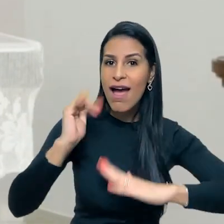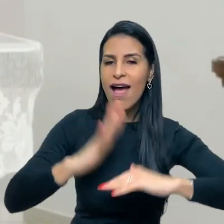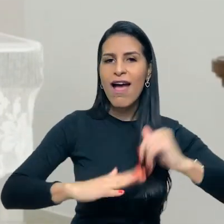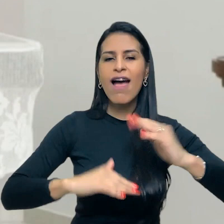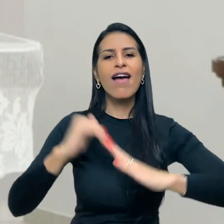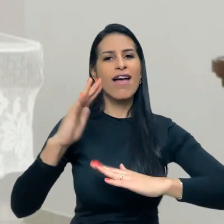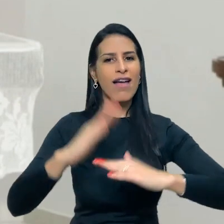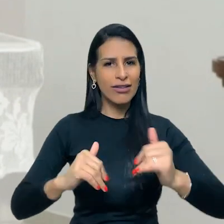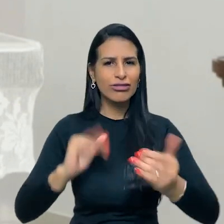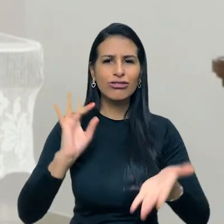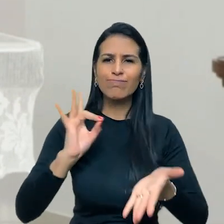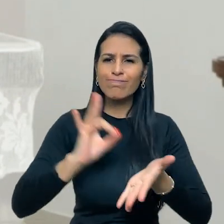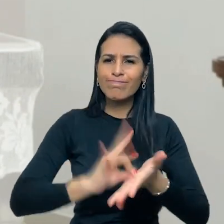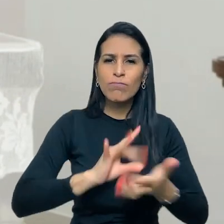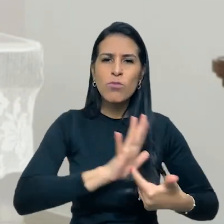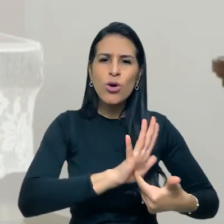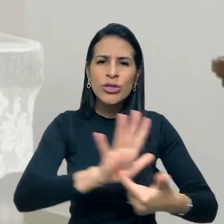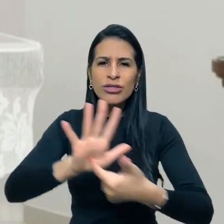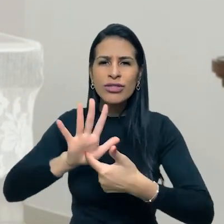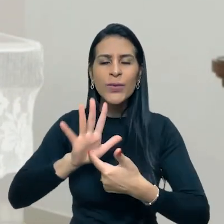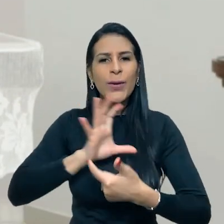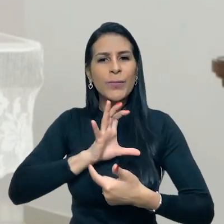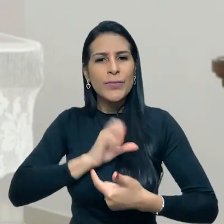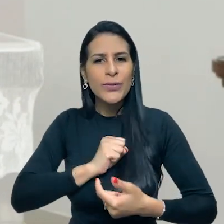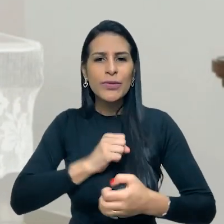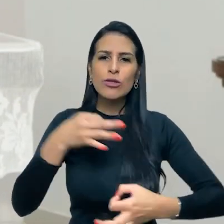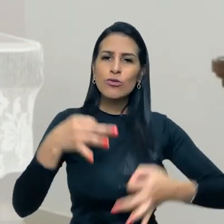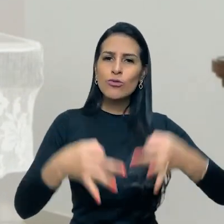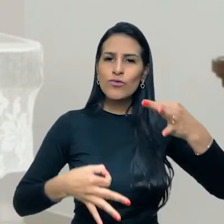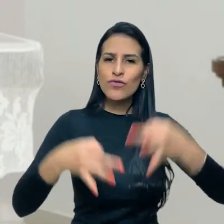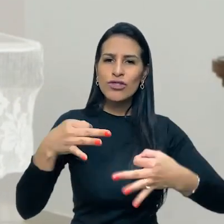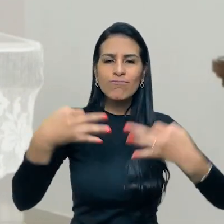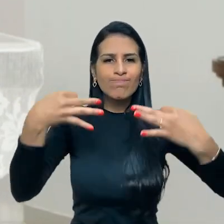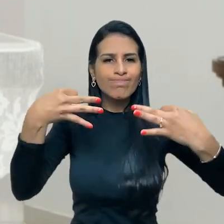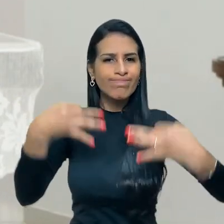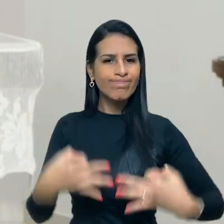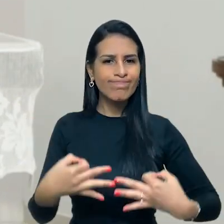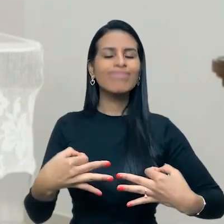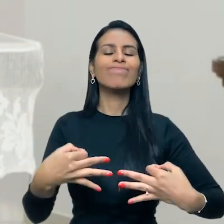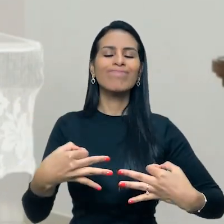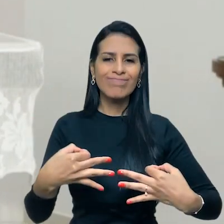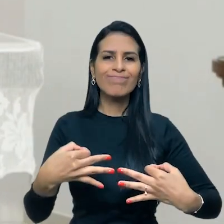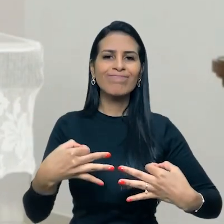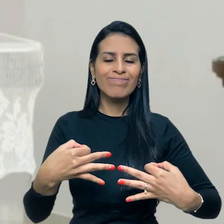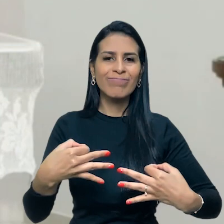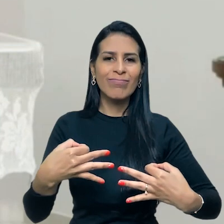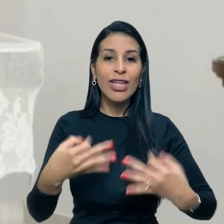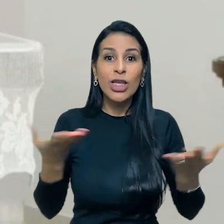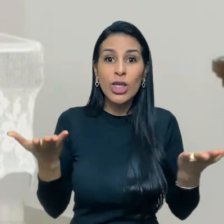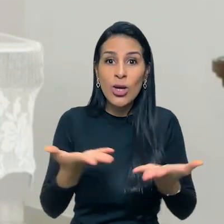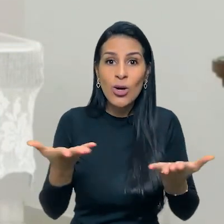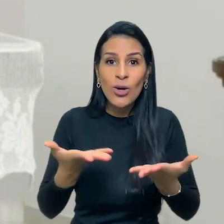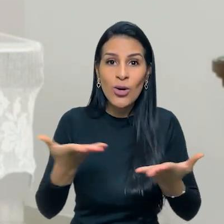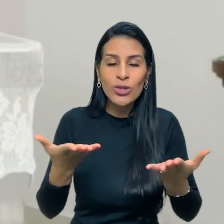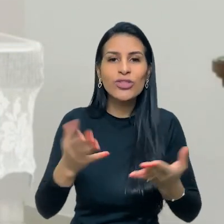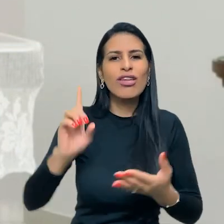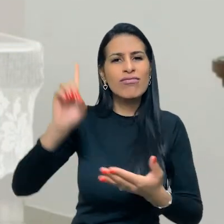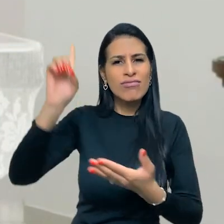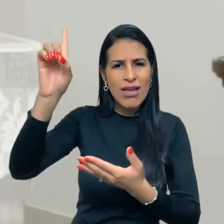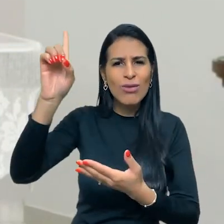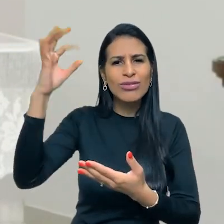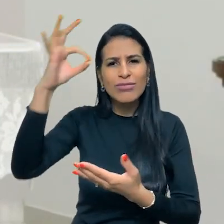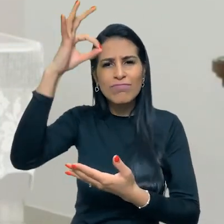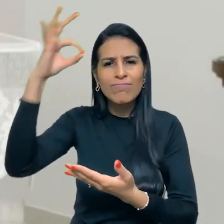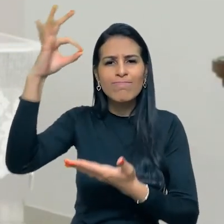ações concretas de amor, de justiça e de honestidade. Que Deus nos conceda nesse dia o